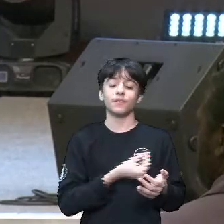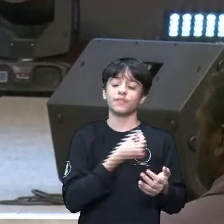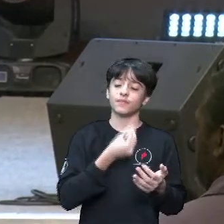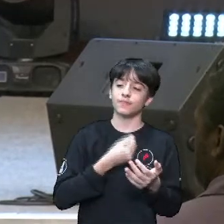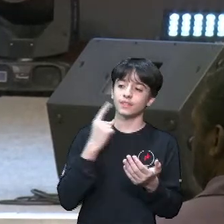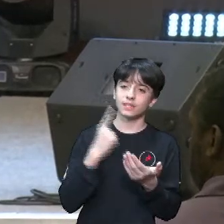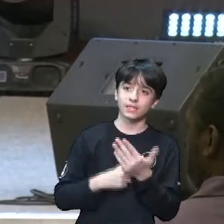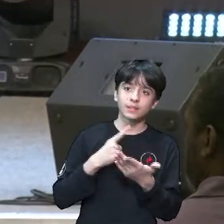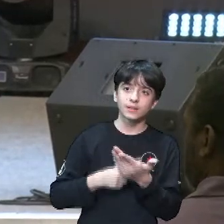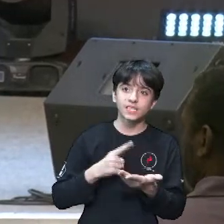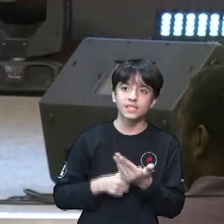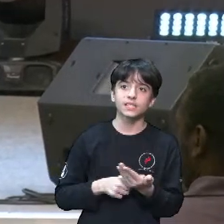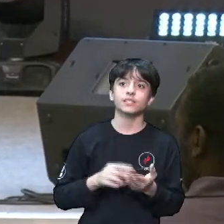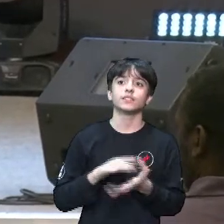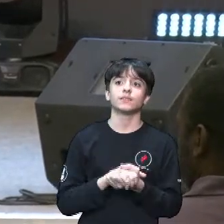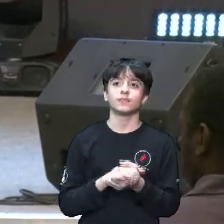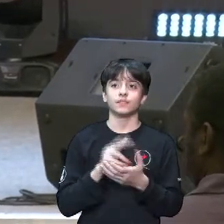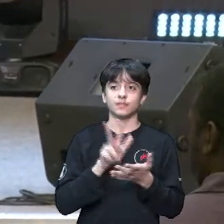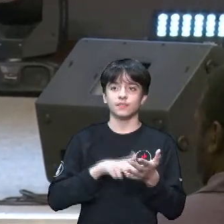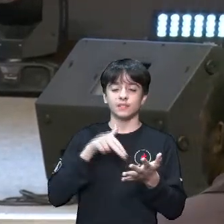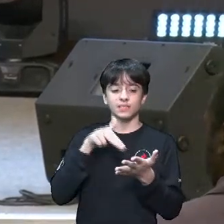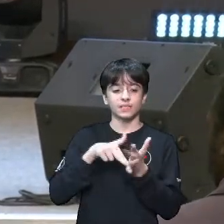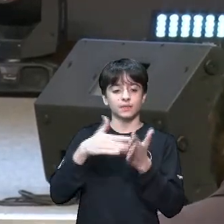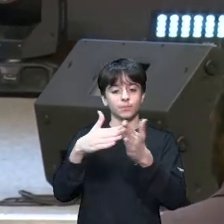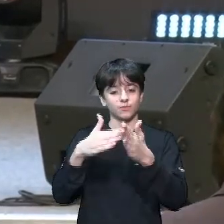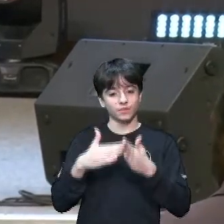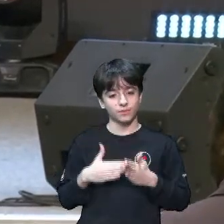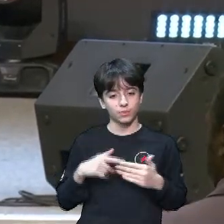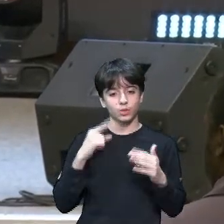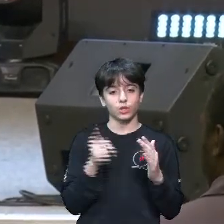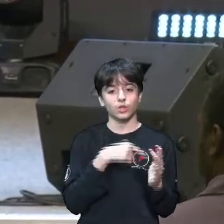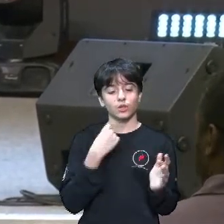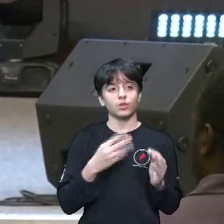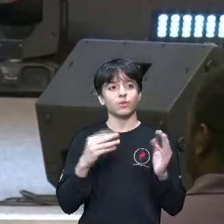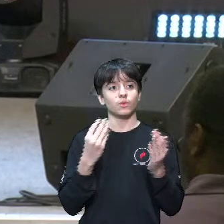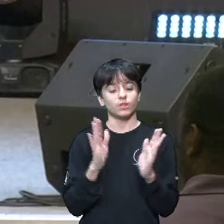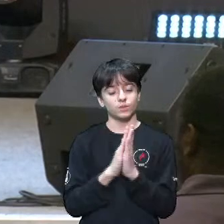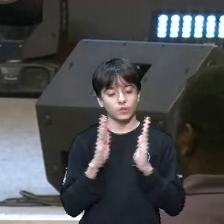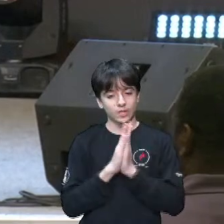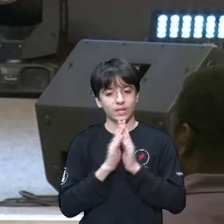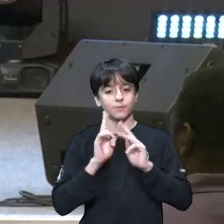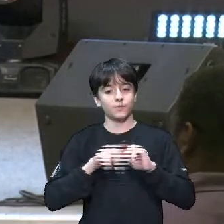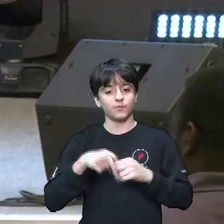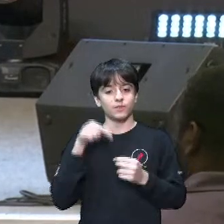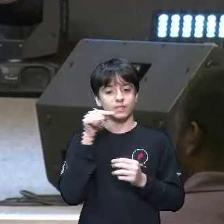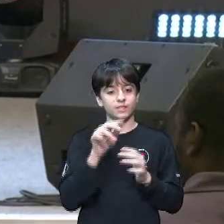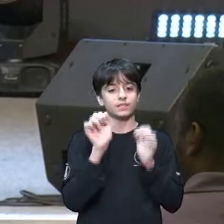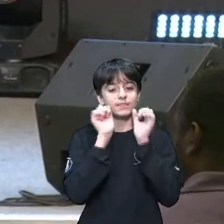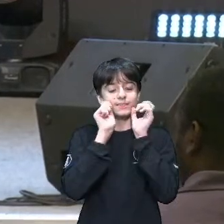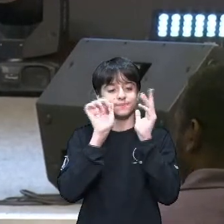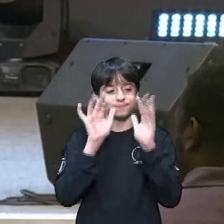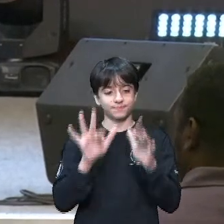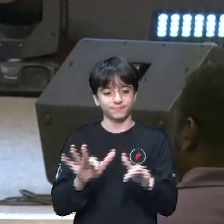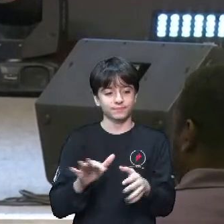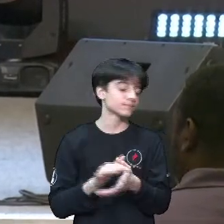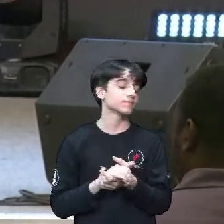veio visitando por um amigo, pode ficar de pé também, que nós vamos orar por você, para que você seja abençoado,